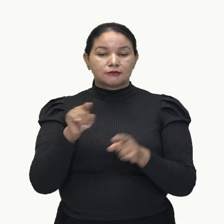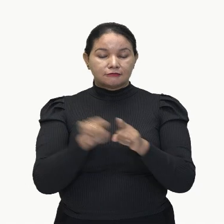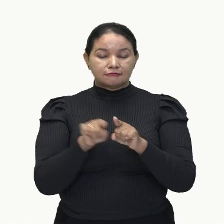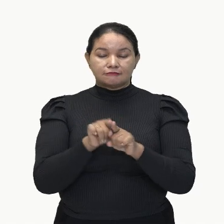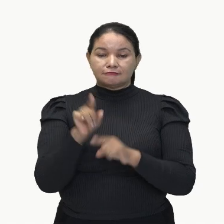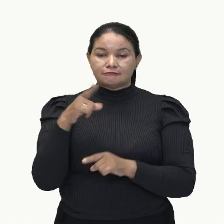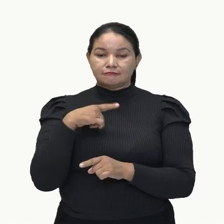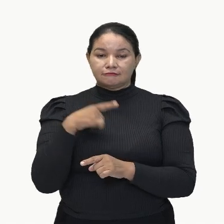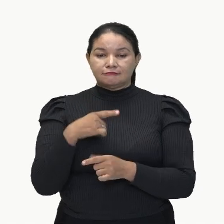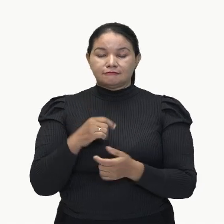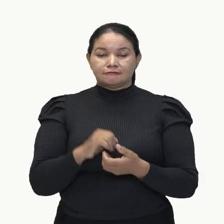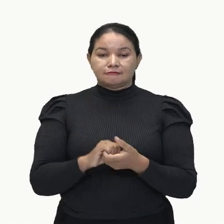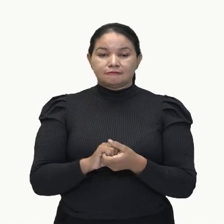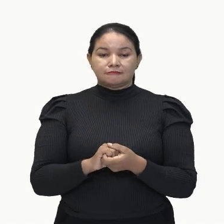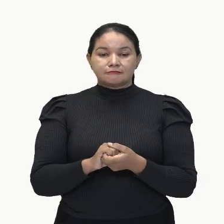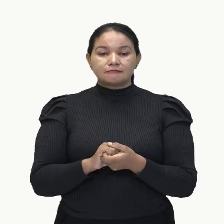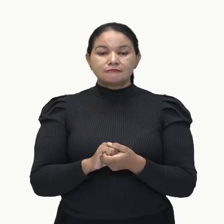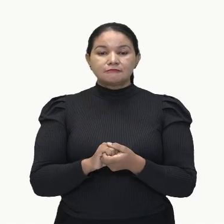portuguesa